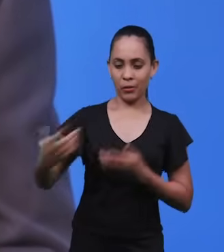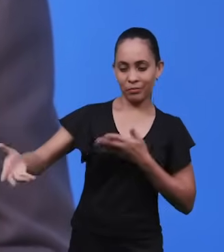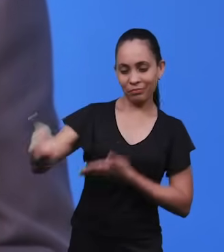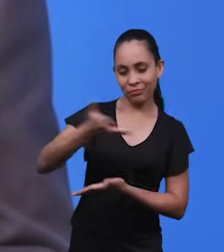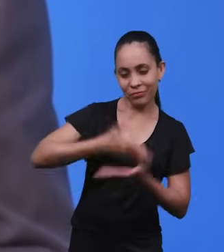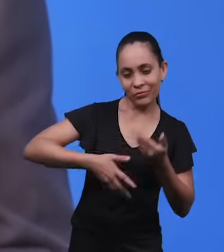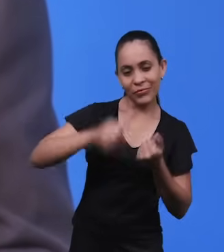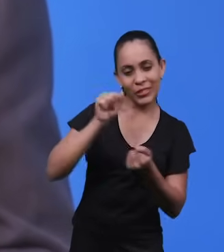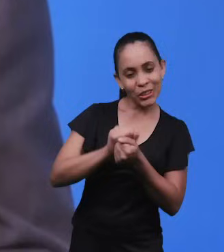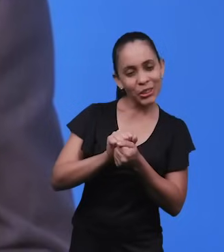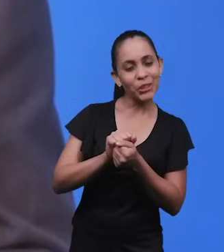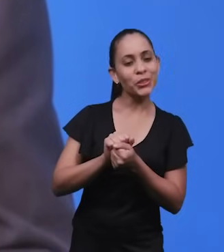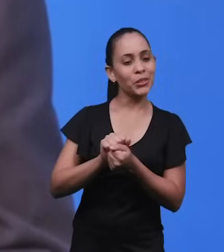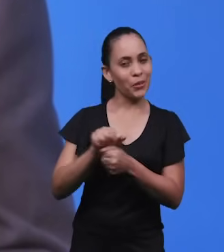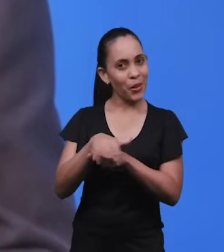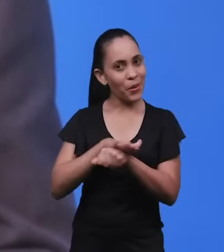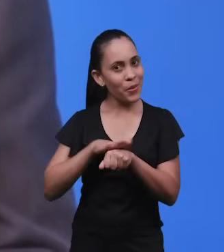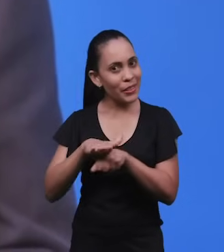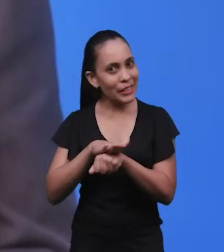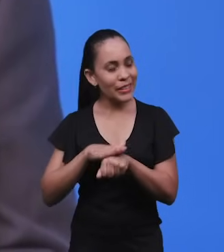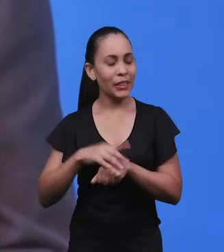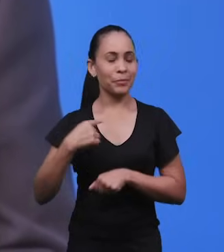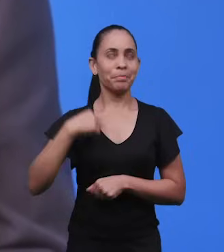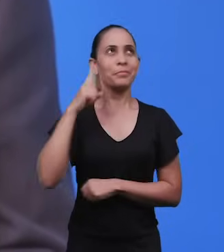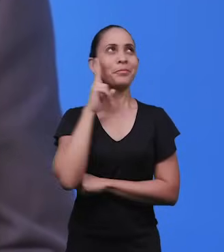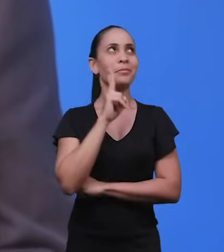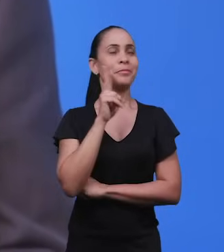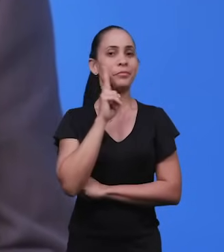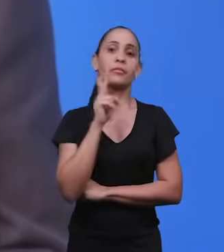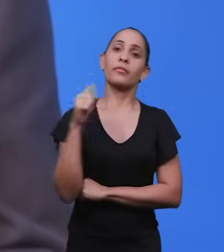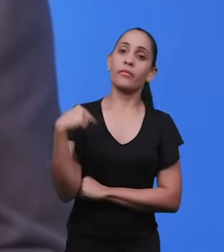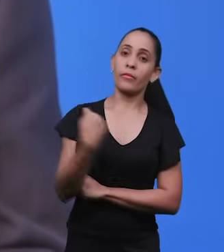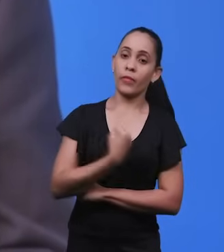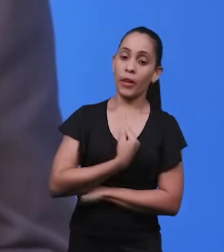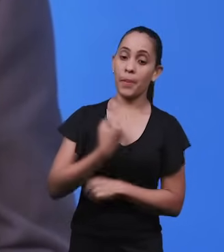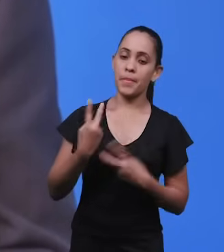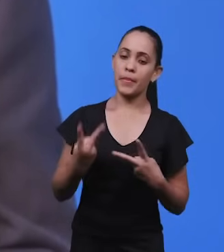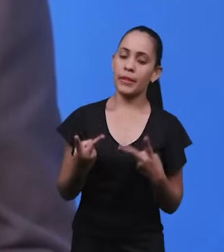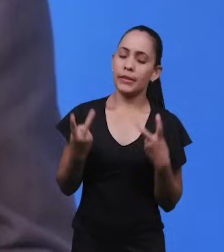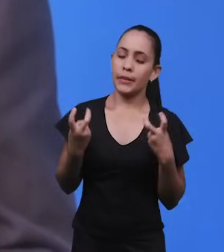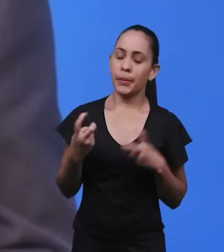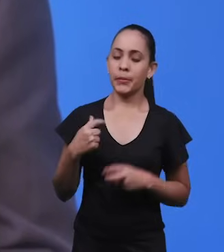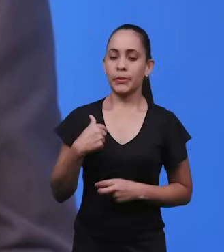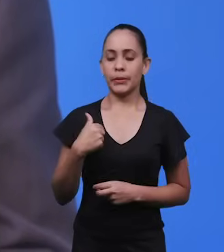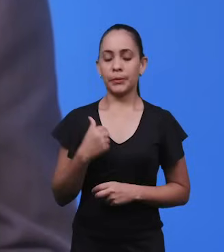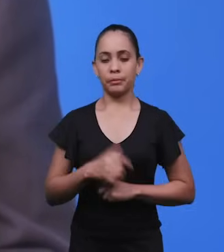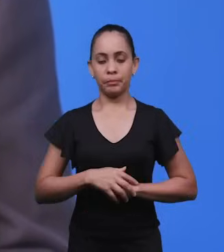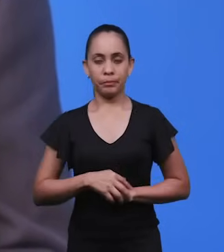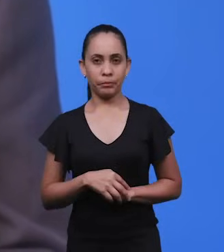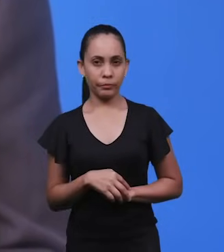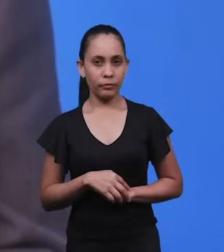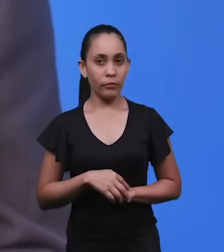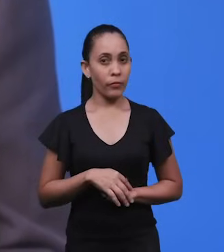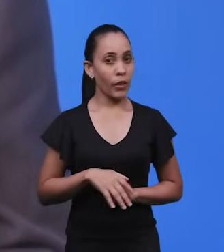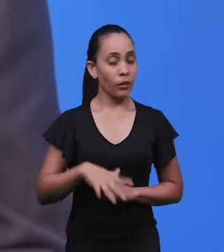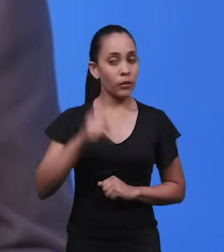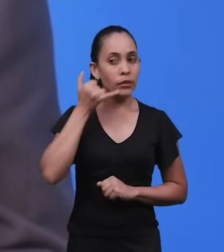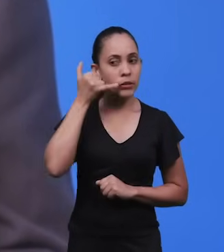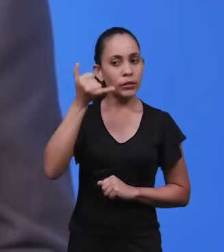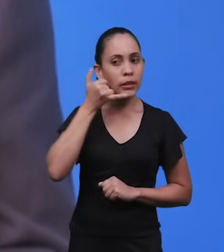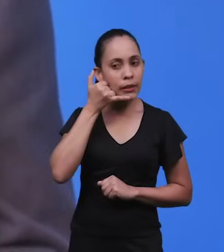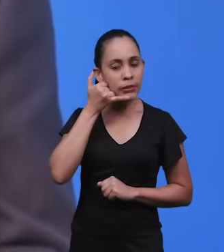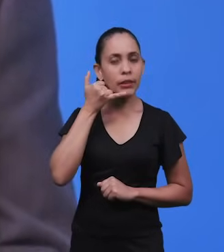está junto, a gente vai comentando e nós vamos relembrando. E uma das coisas que nos chama muita atenção, não só